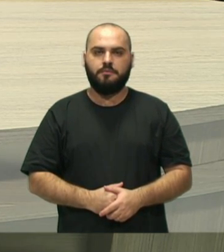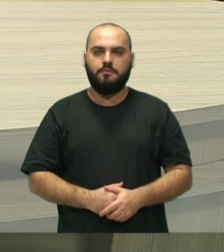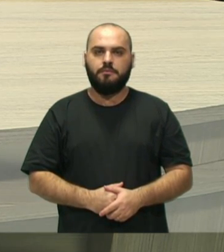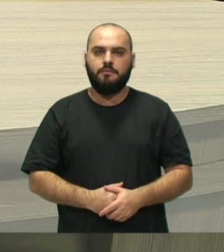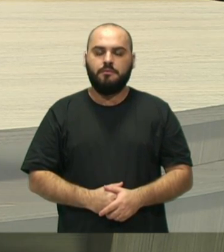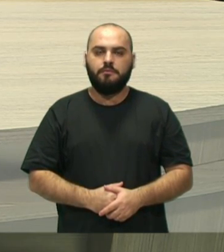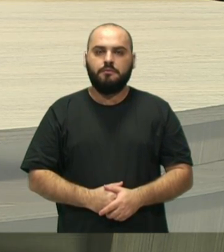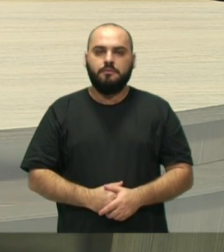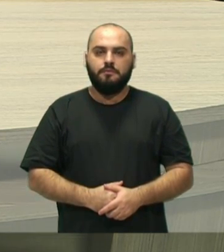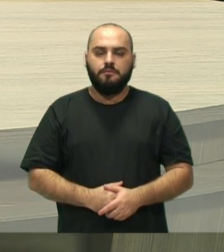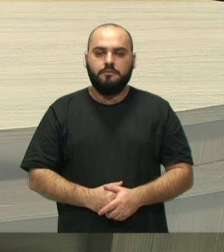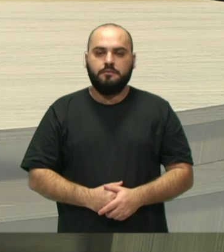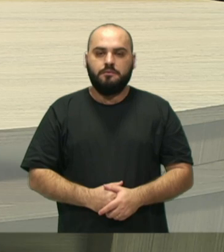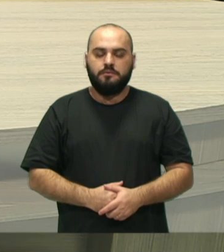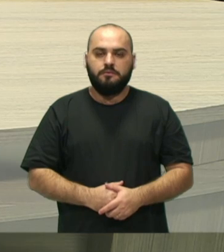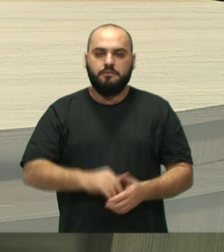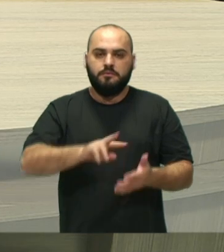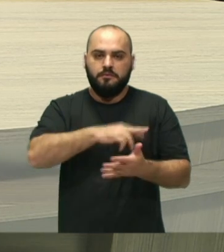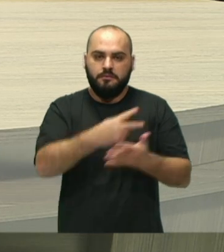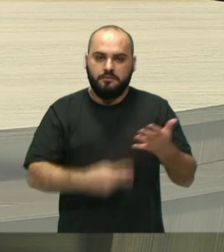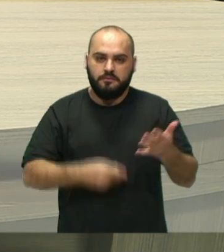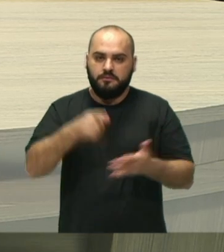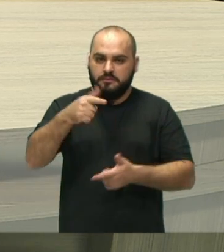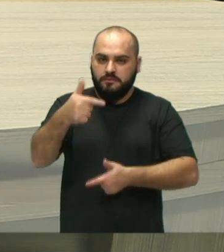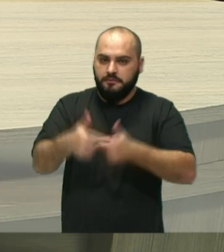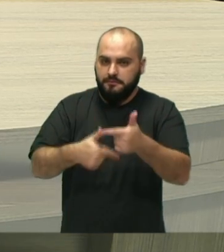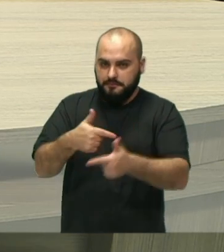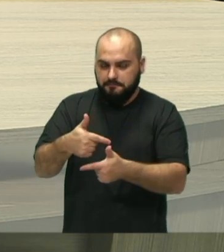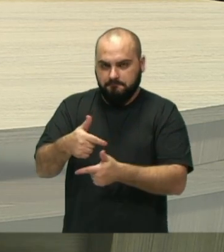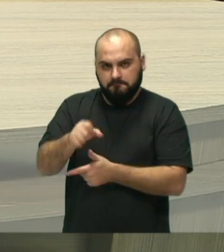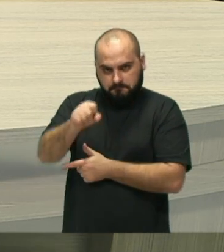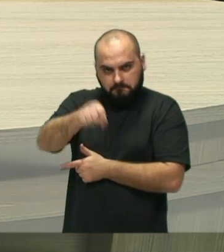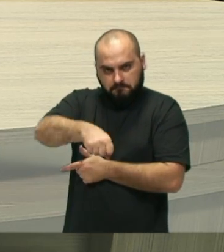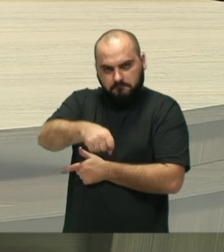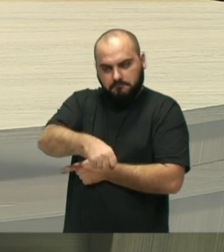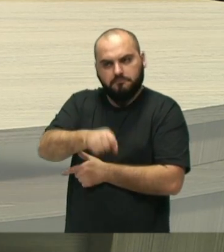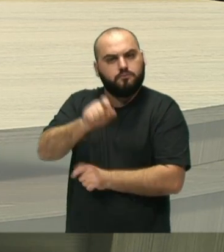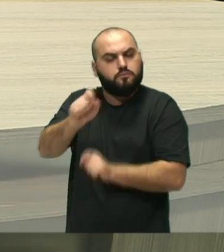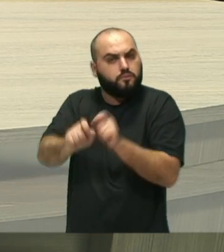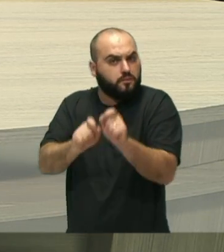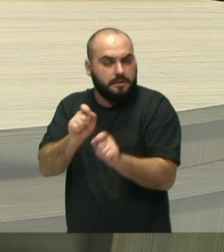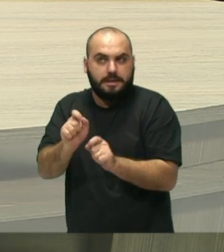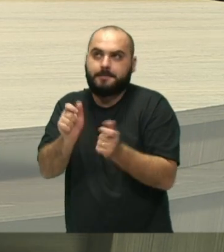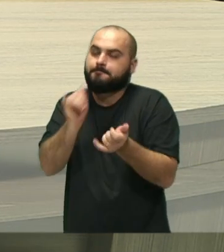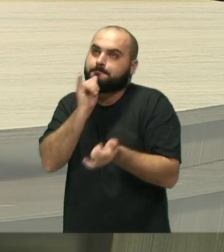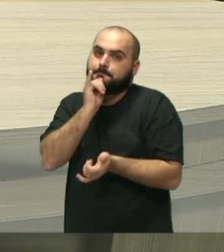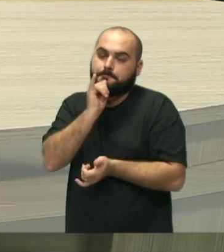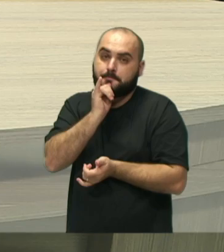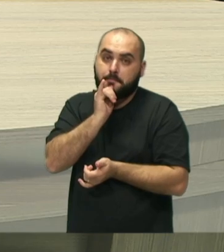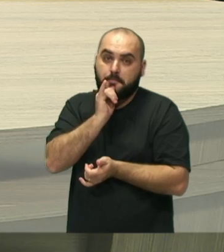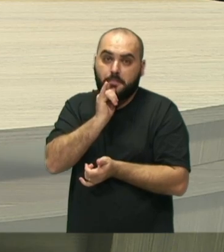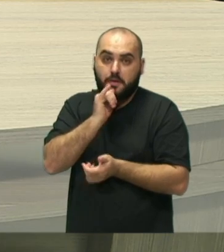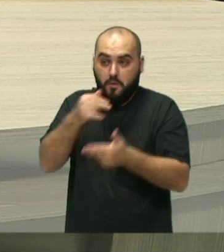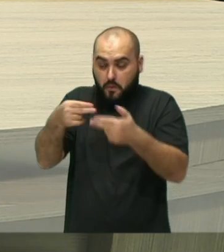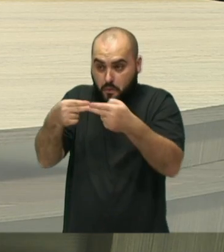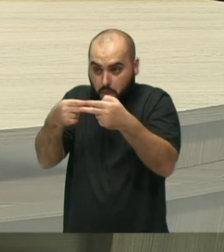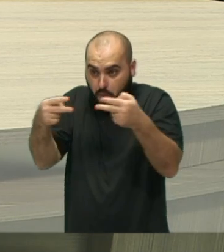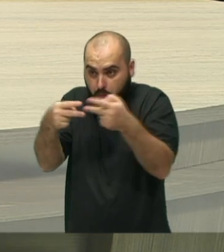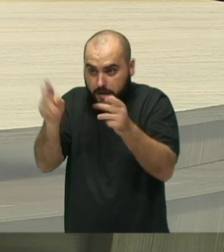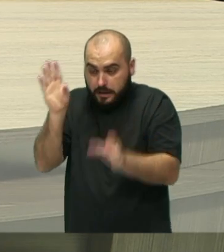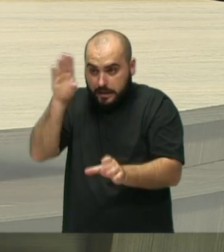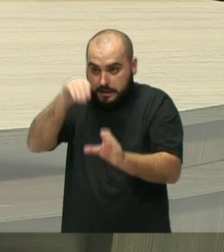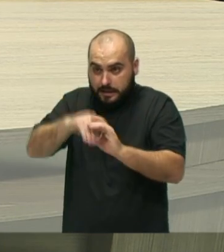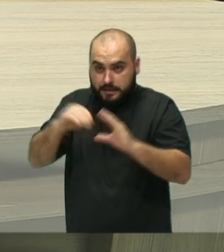parte desse poema que eu li agora há pouco, com as coisas dentro de casa. Elas não